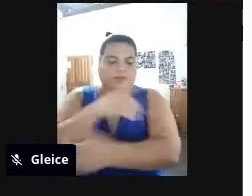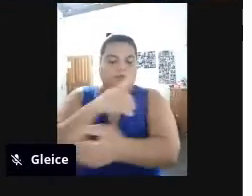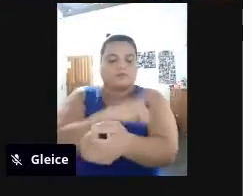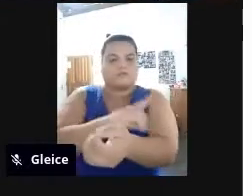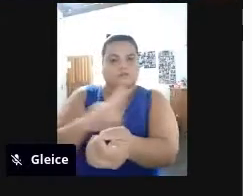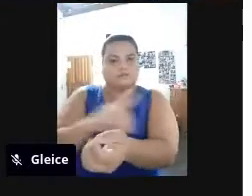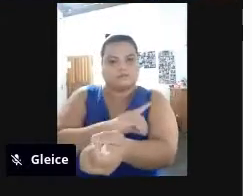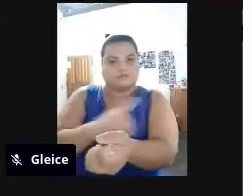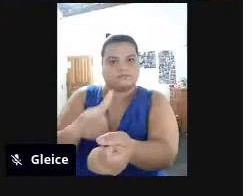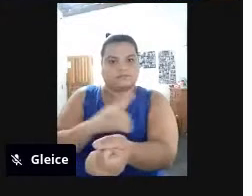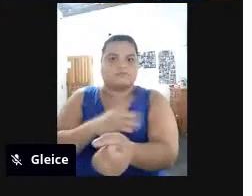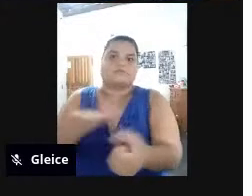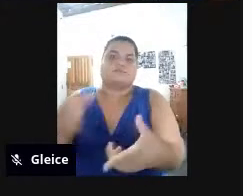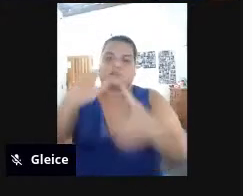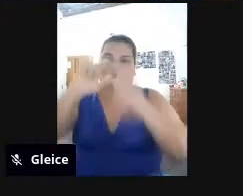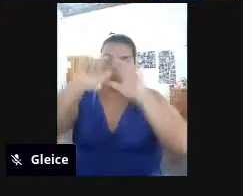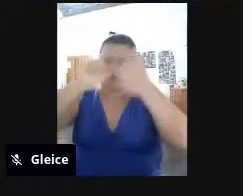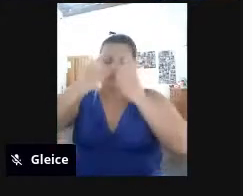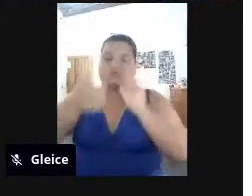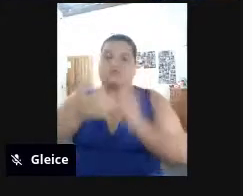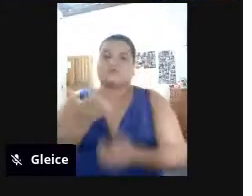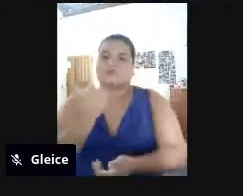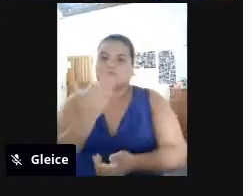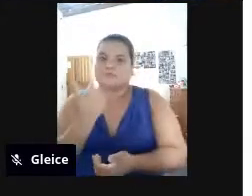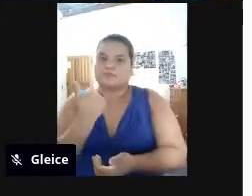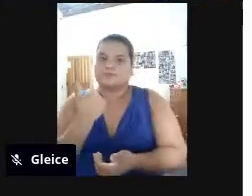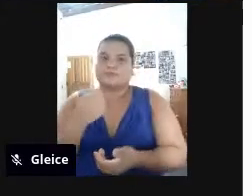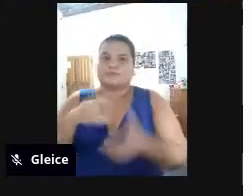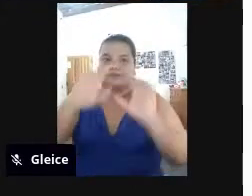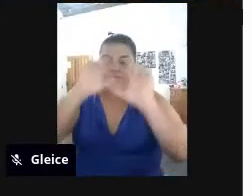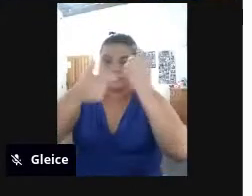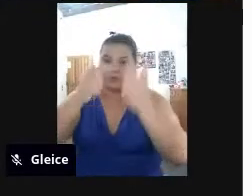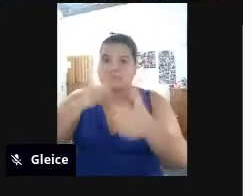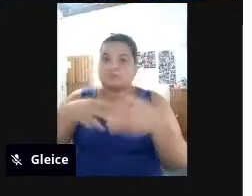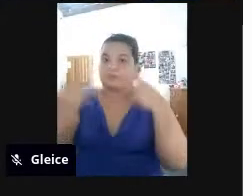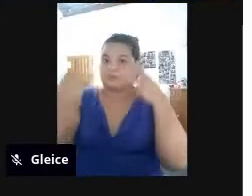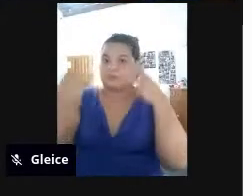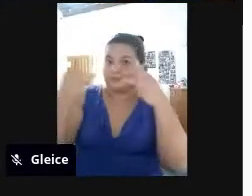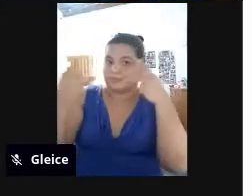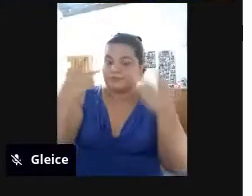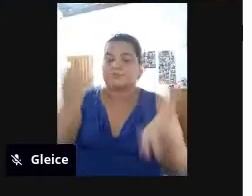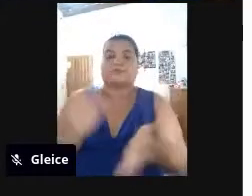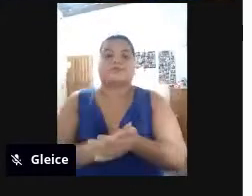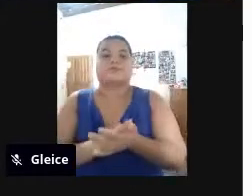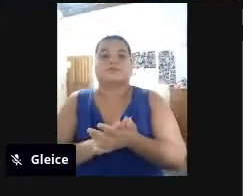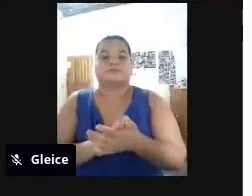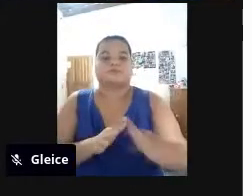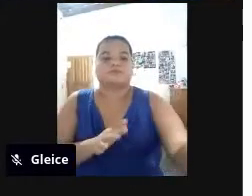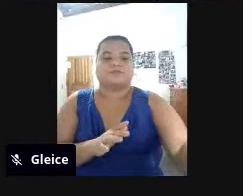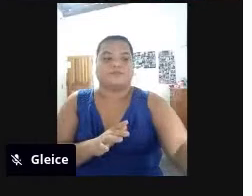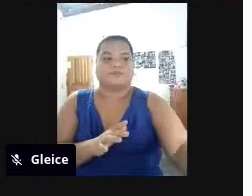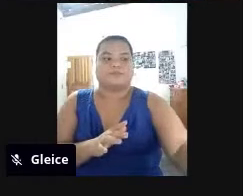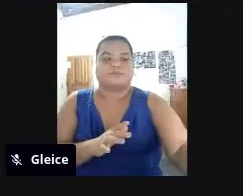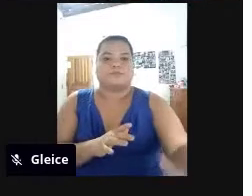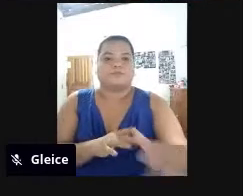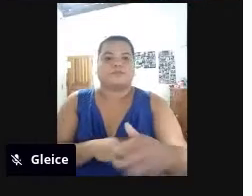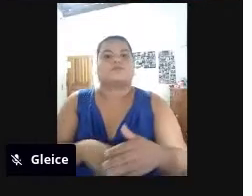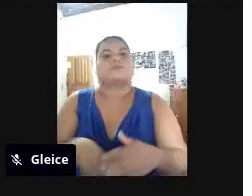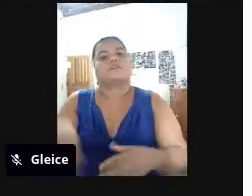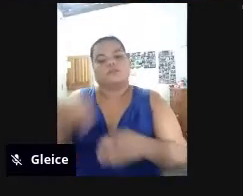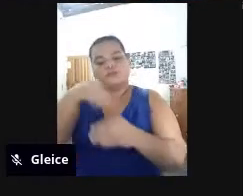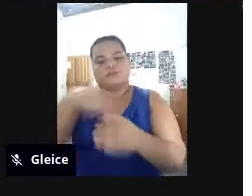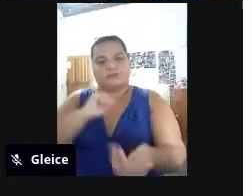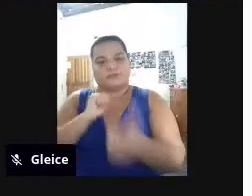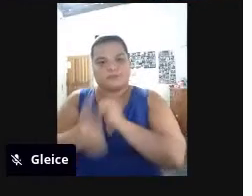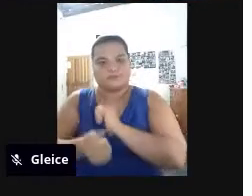transtornos psiquiátricos, também teremos cursos voltados para nutrição esportiva, nutrição vegetariana. Então, se possível,